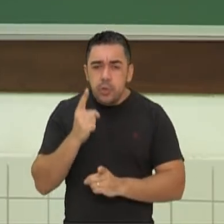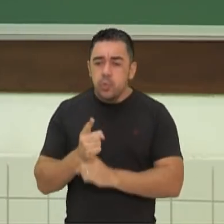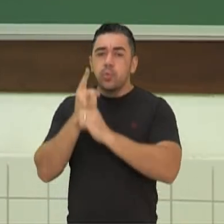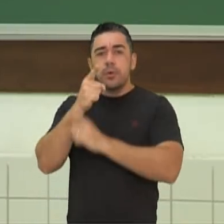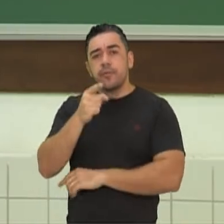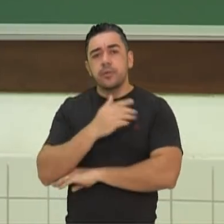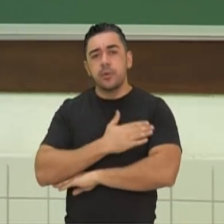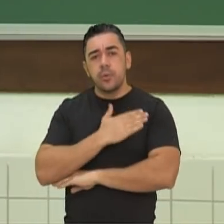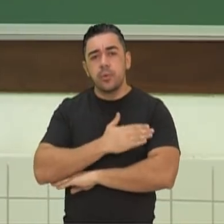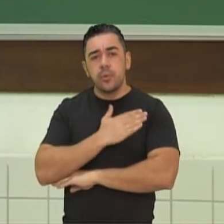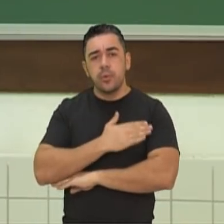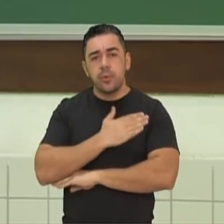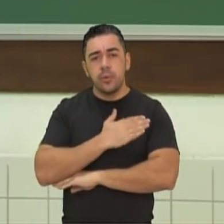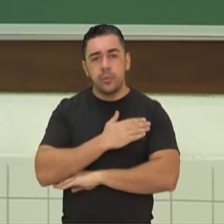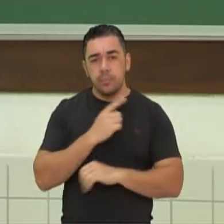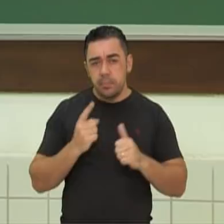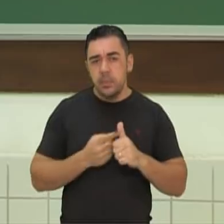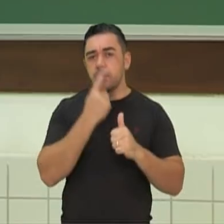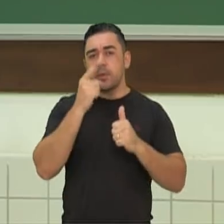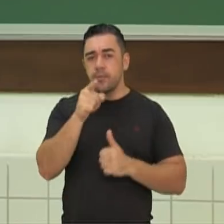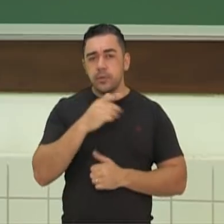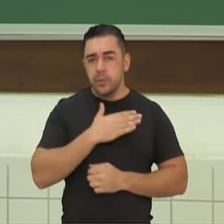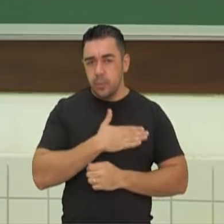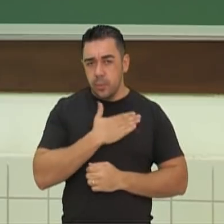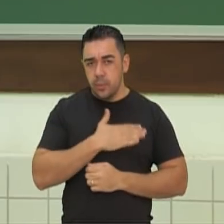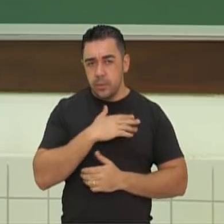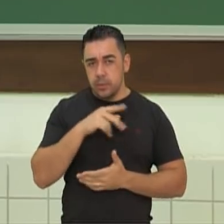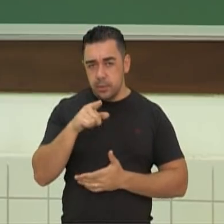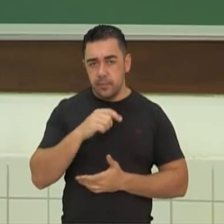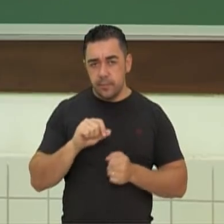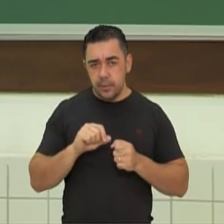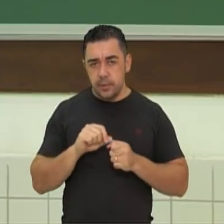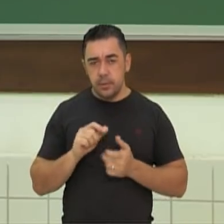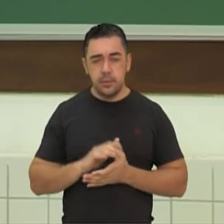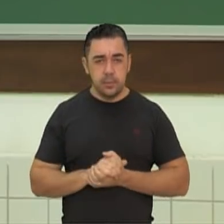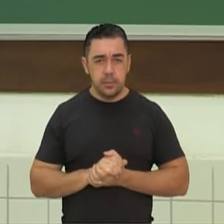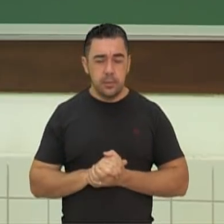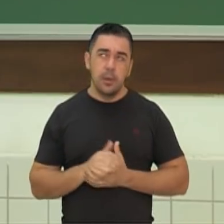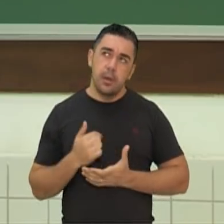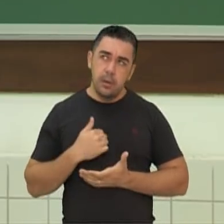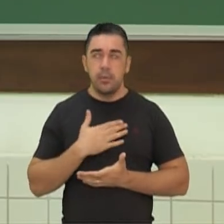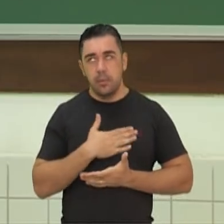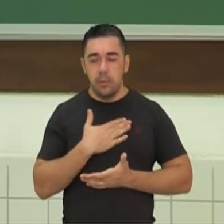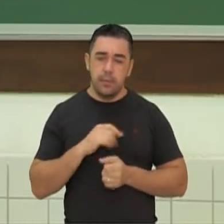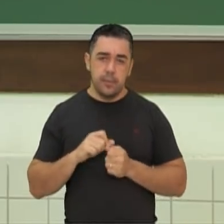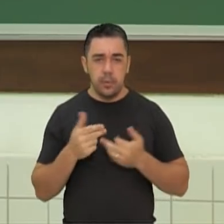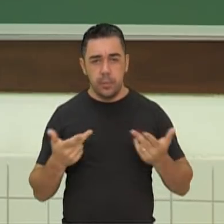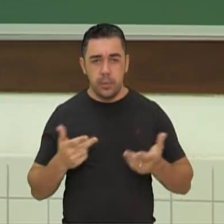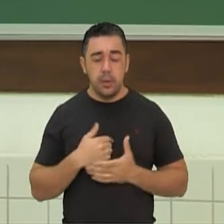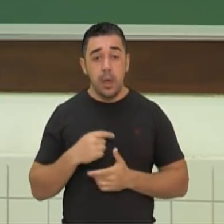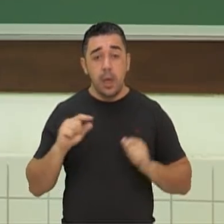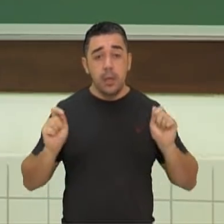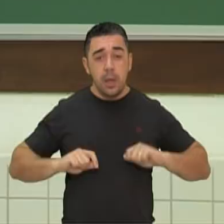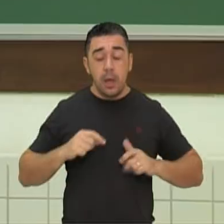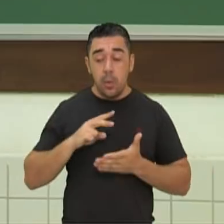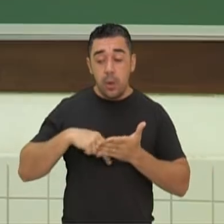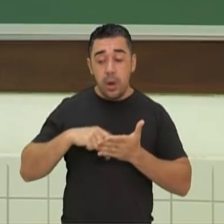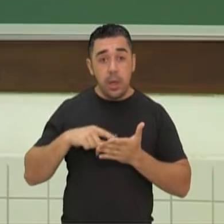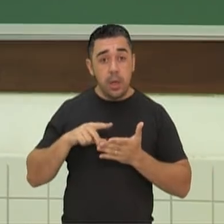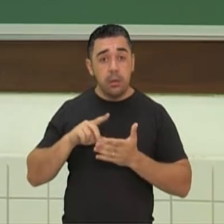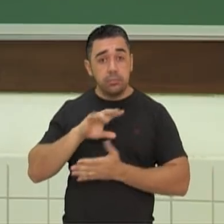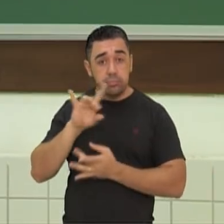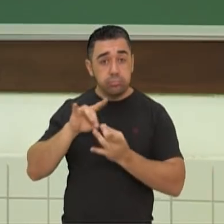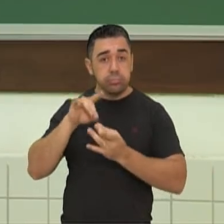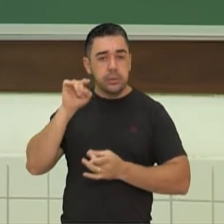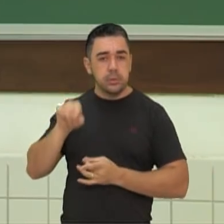aquilo que você gosta. Ponto número 1. O que você gosta de fazer? Ah, eu gosto de fazer tal coisa. O que eu poderia ler sobre aquilo?